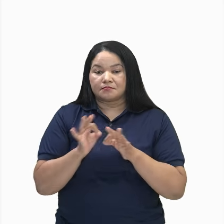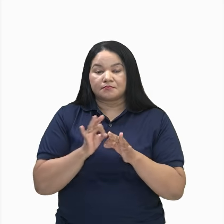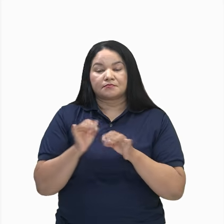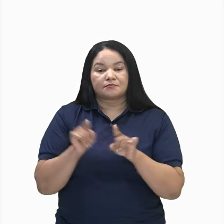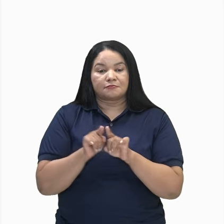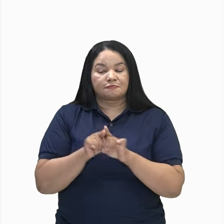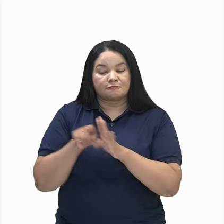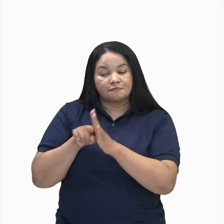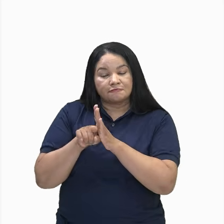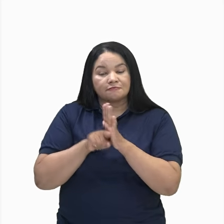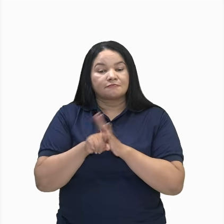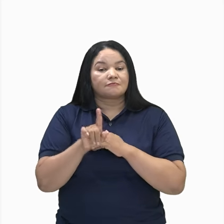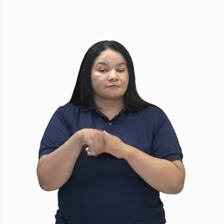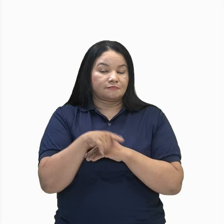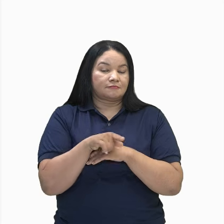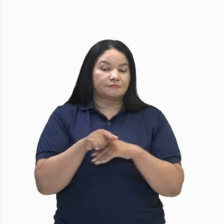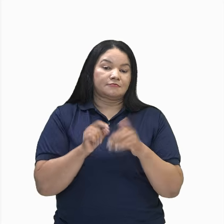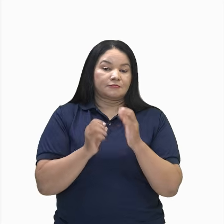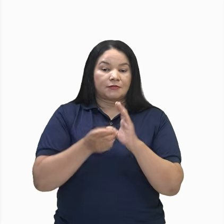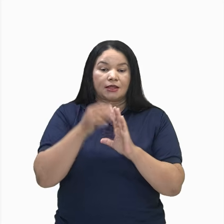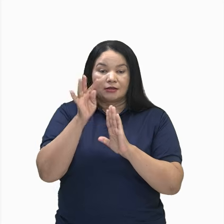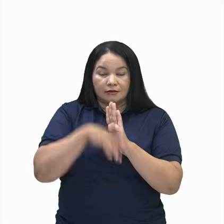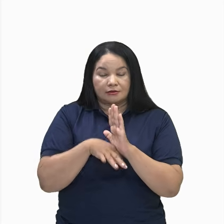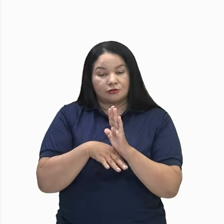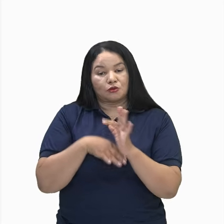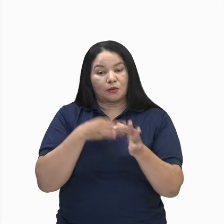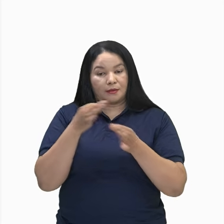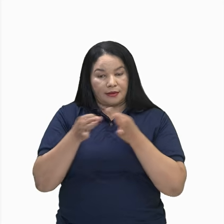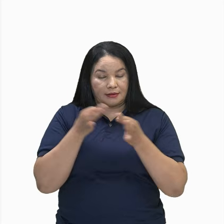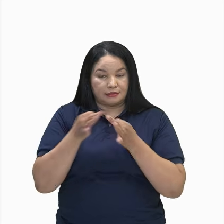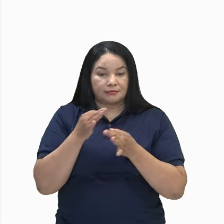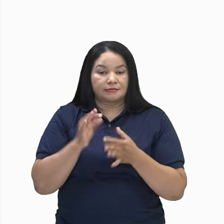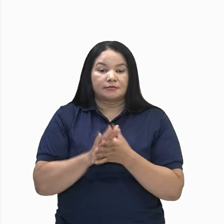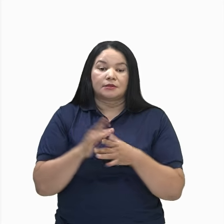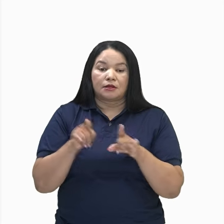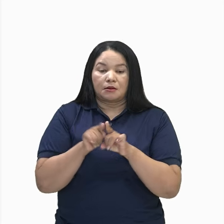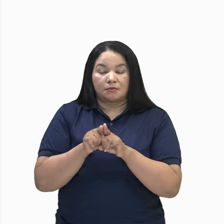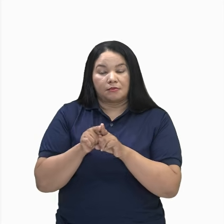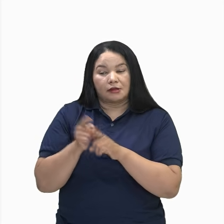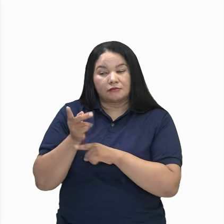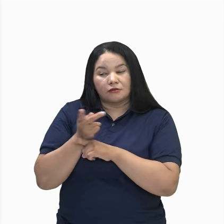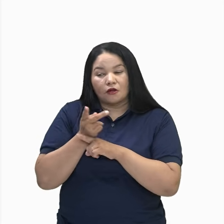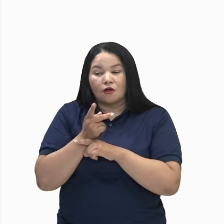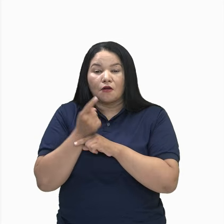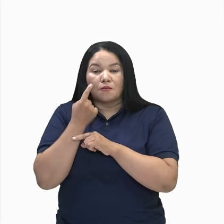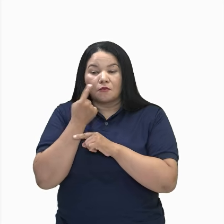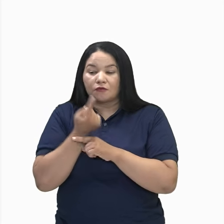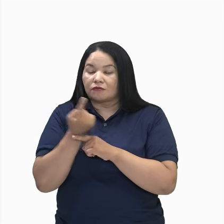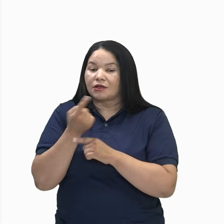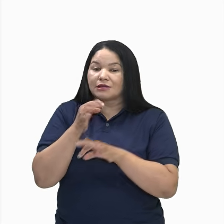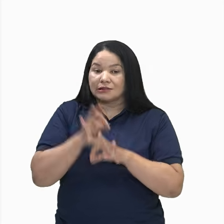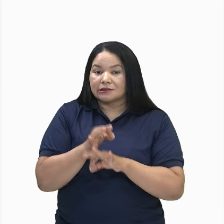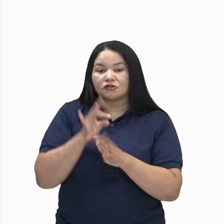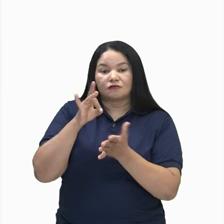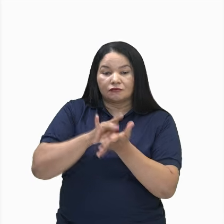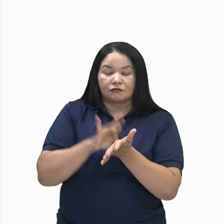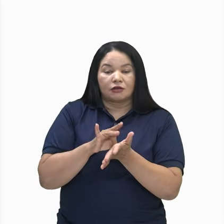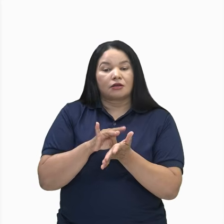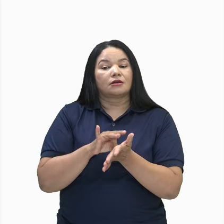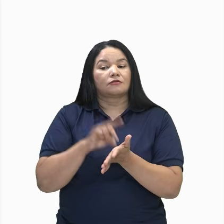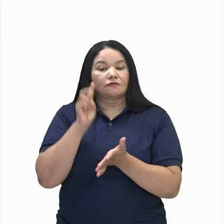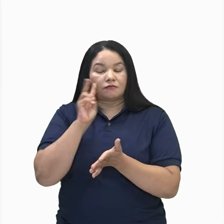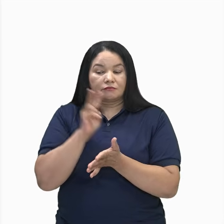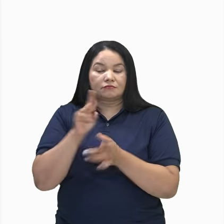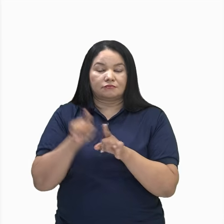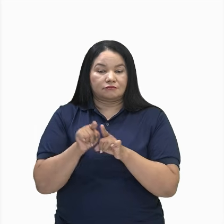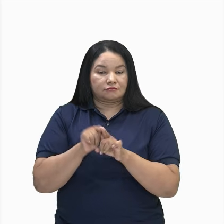trabalho crítico, certo? De criticidade, de apurar e de realmente observar as